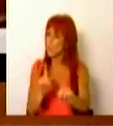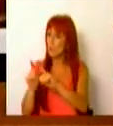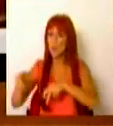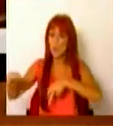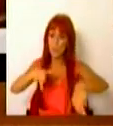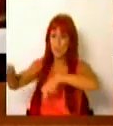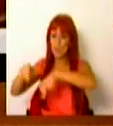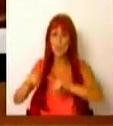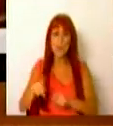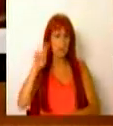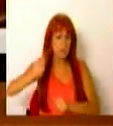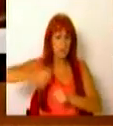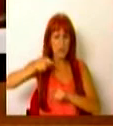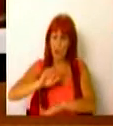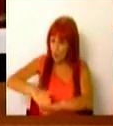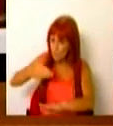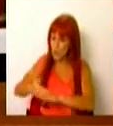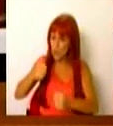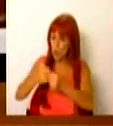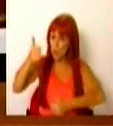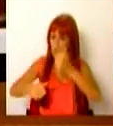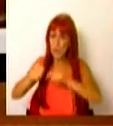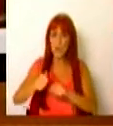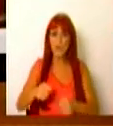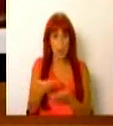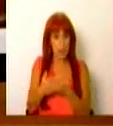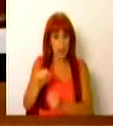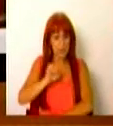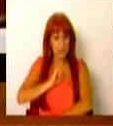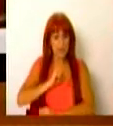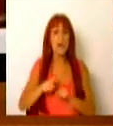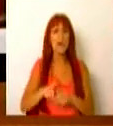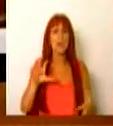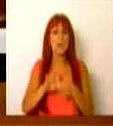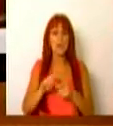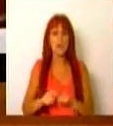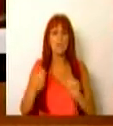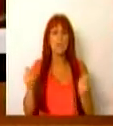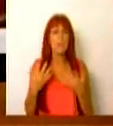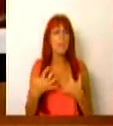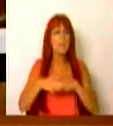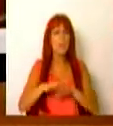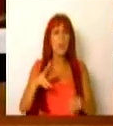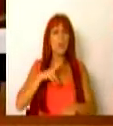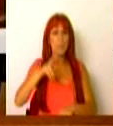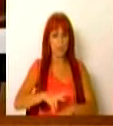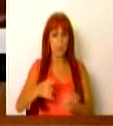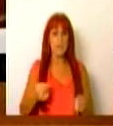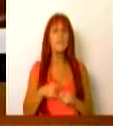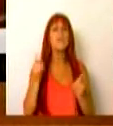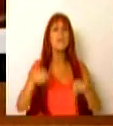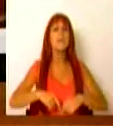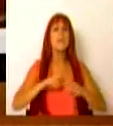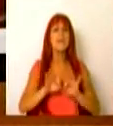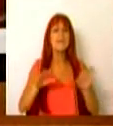transportes, fator-chave para o reforço da competitividade externa da nossa economia e para o fomento da coesão interna do país. Incidirá